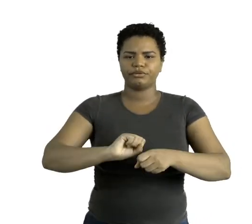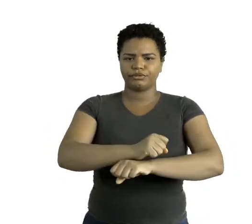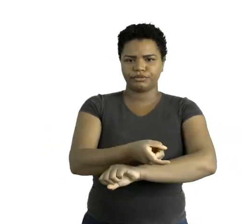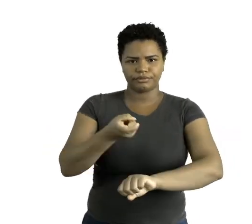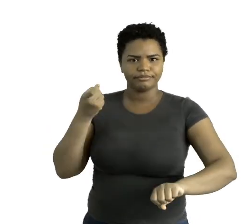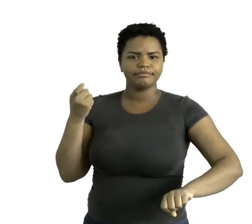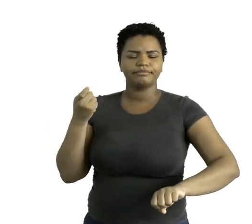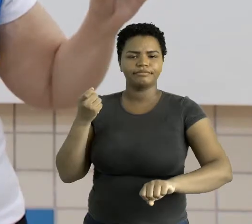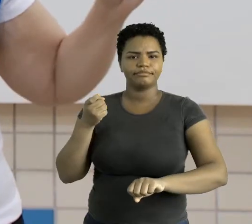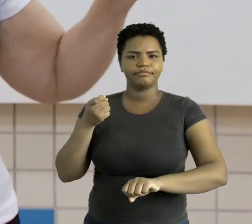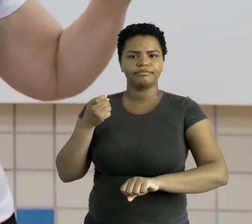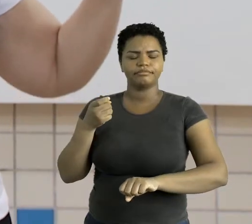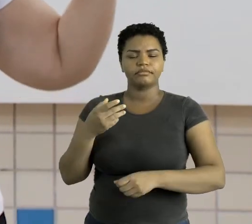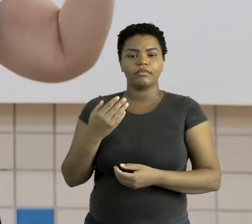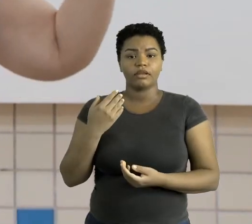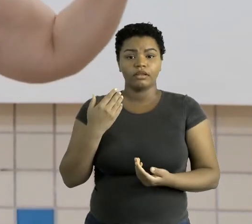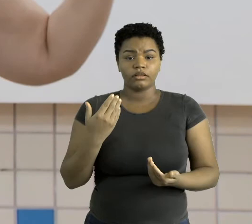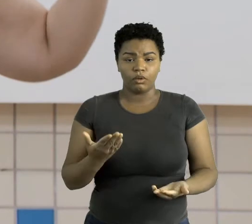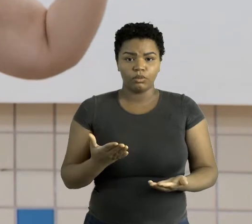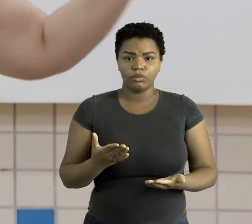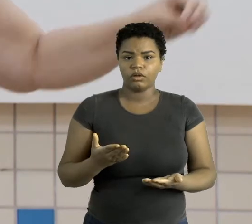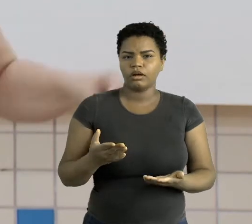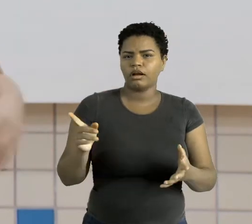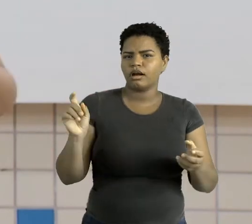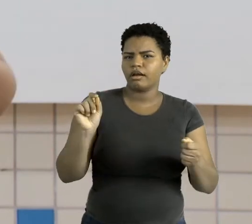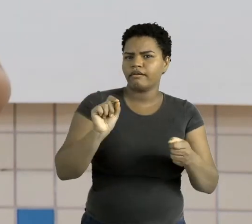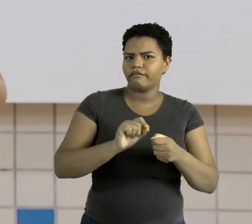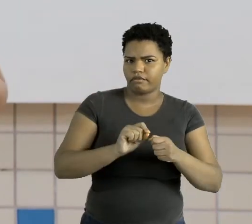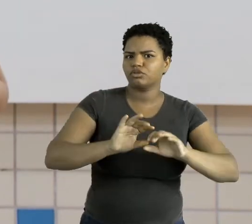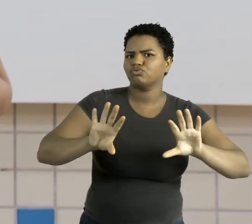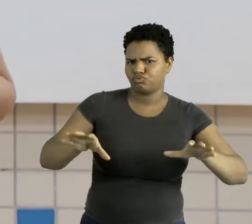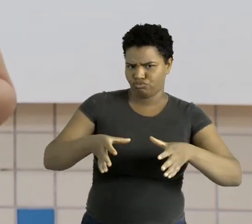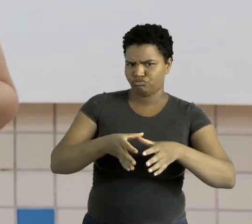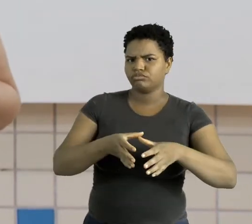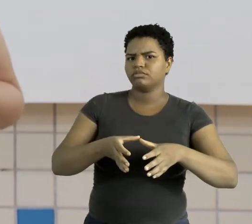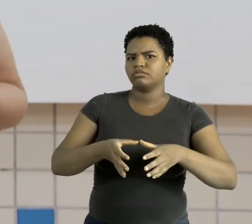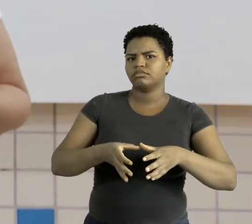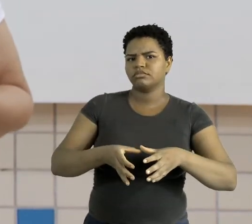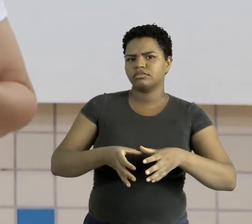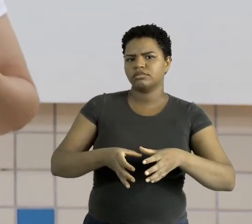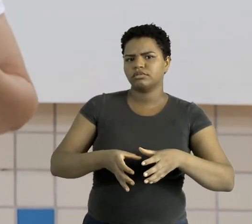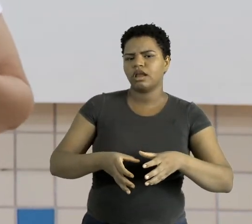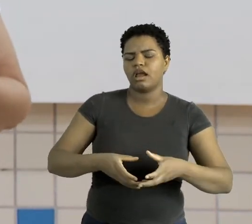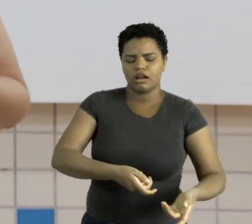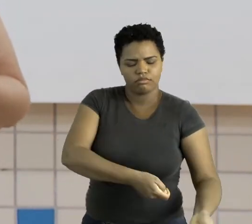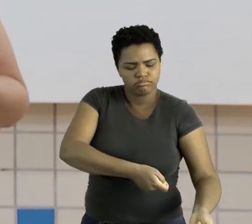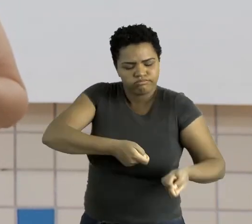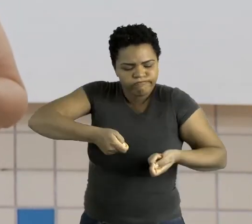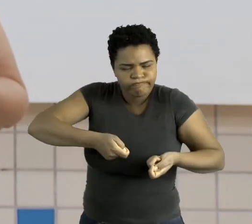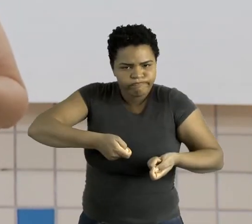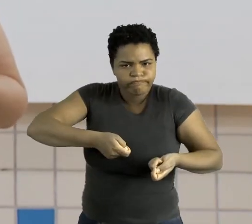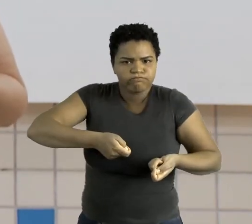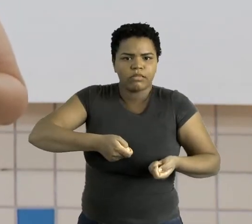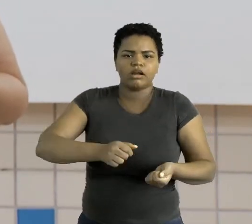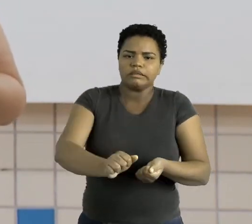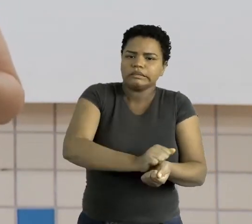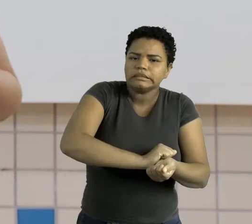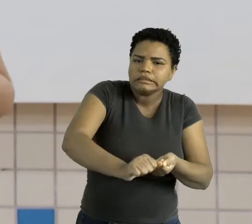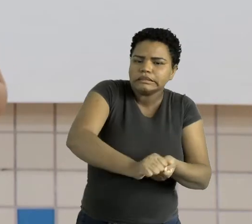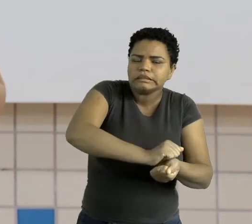eles fazem tudo em conjunto, descascam colhem a mandioca,